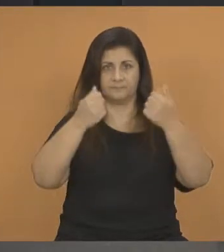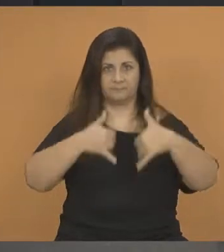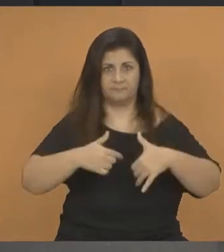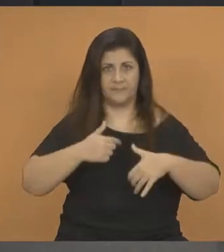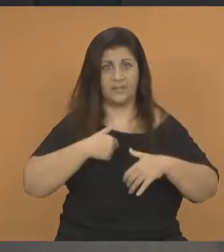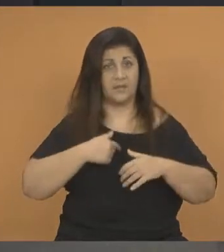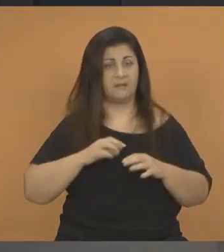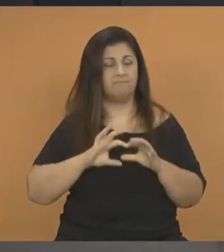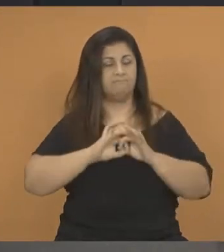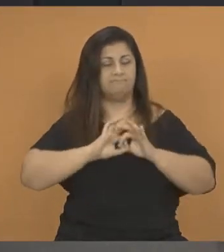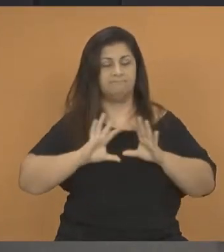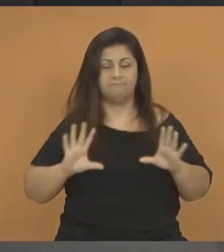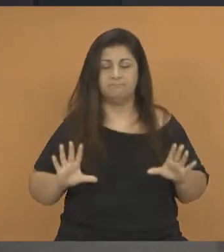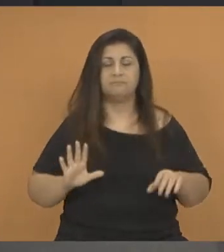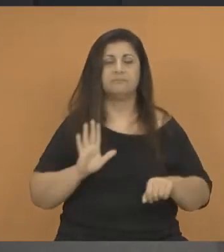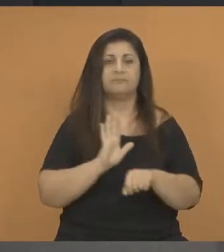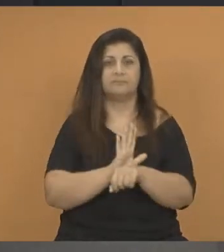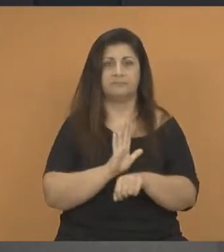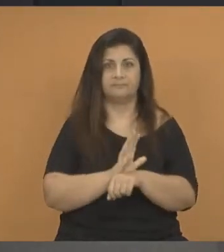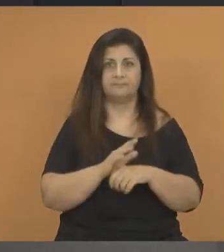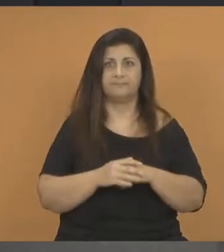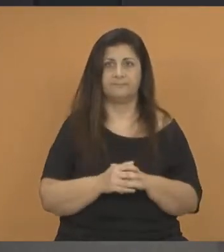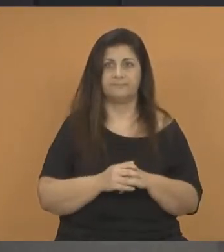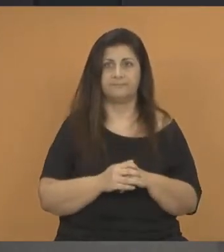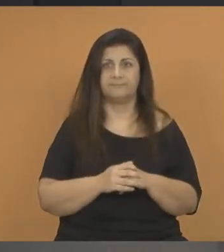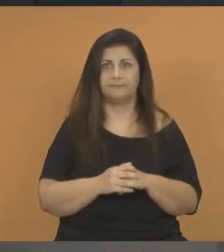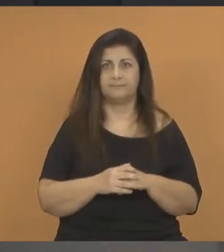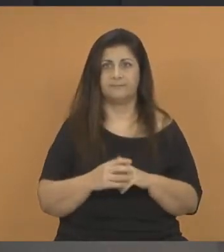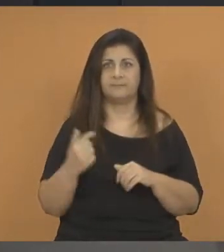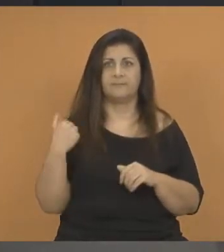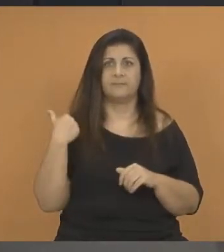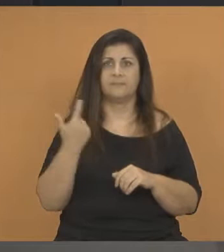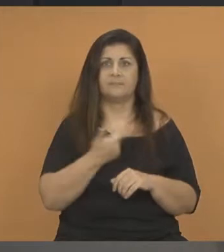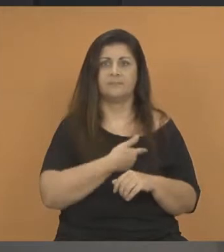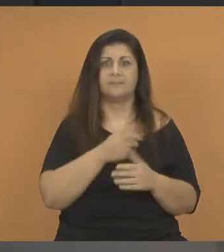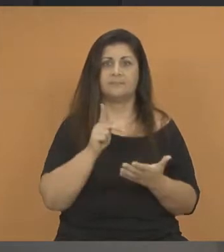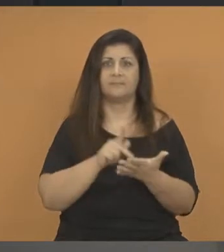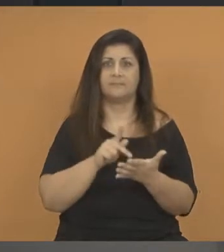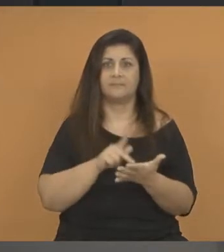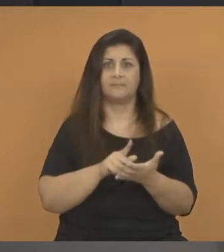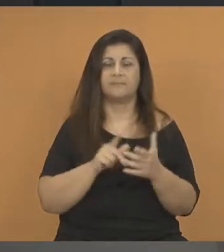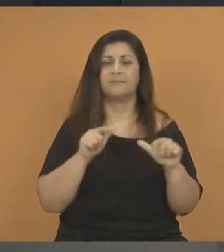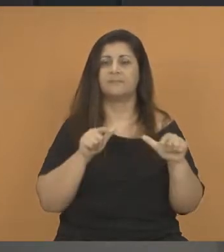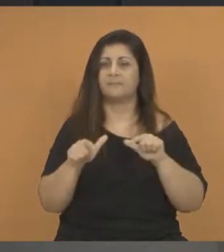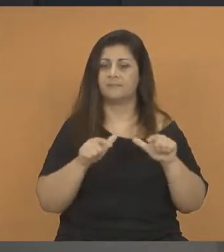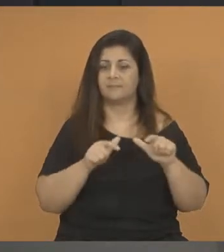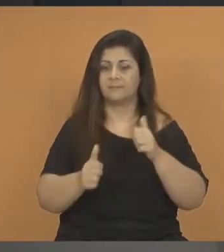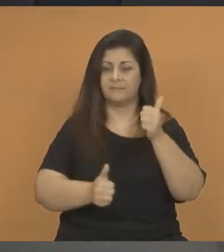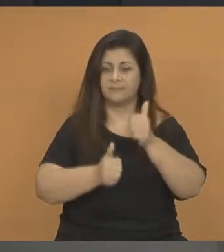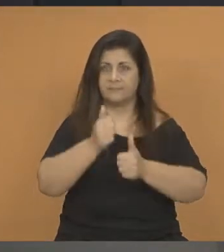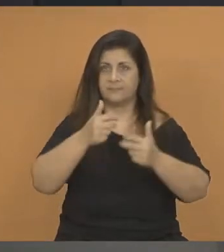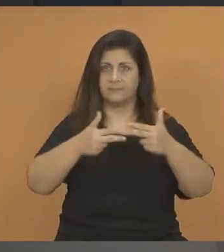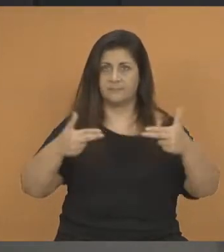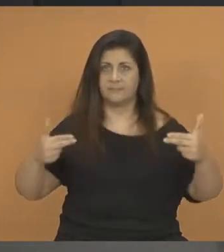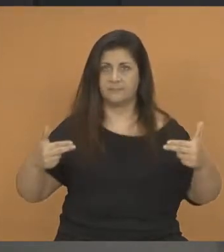à disposição para a gente realmente trabalhar o esporte de